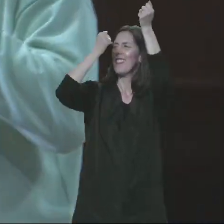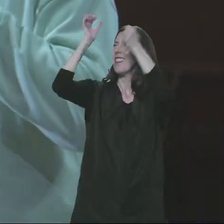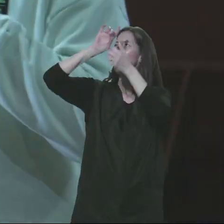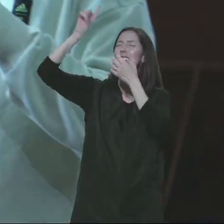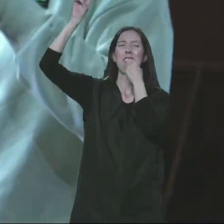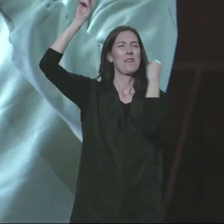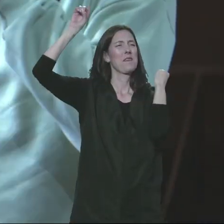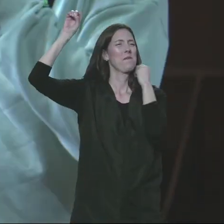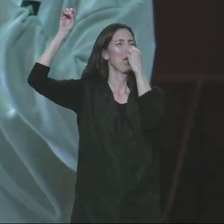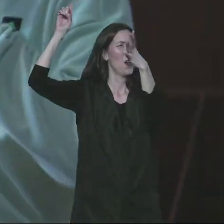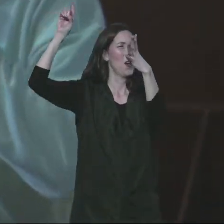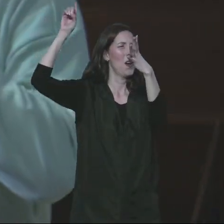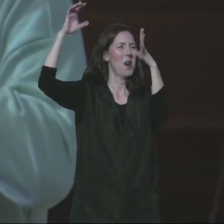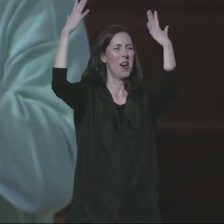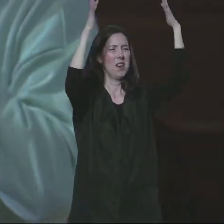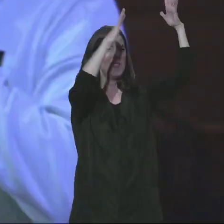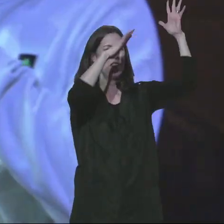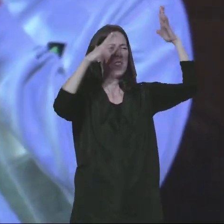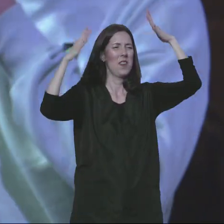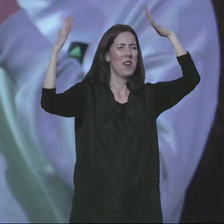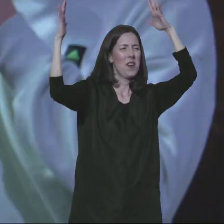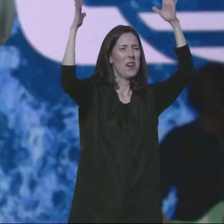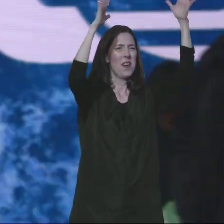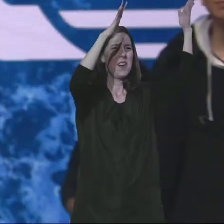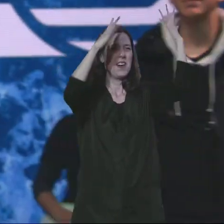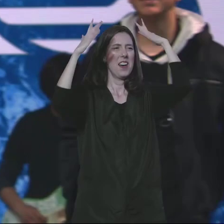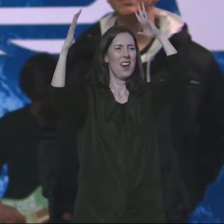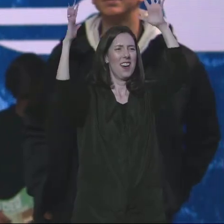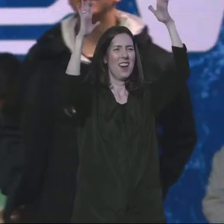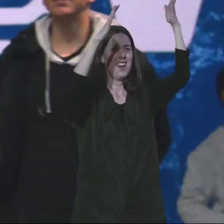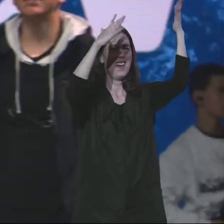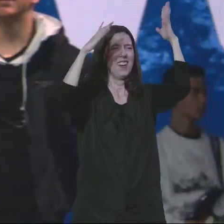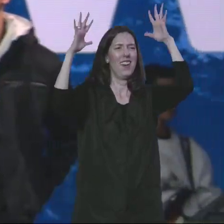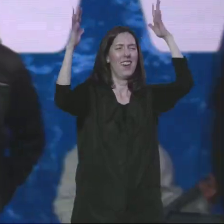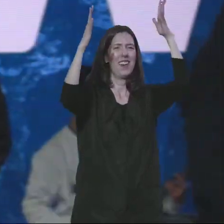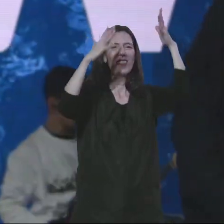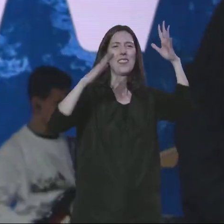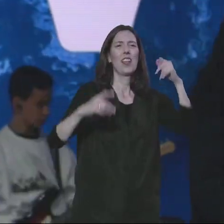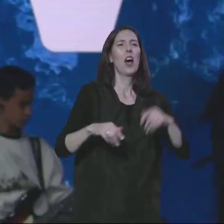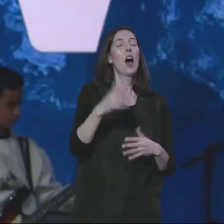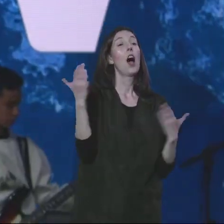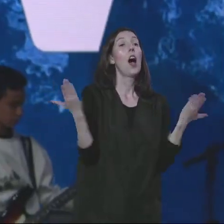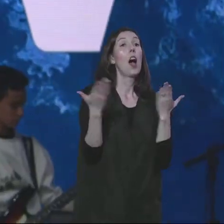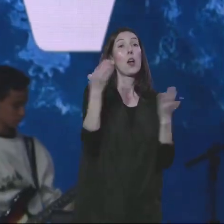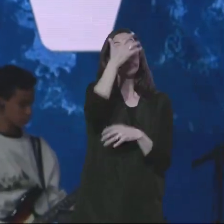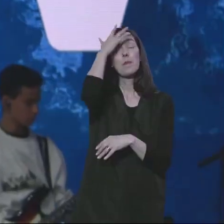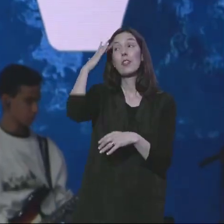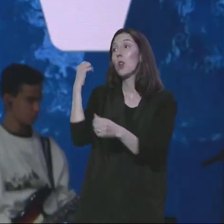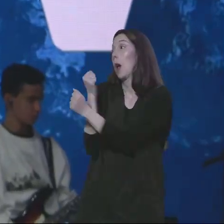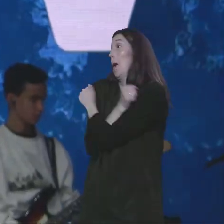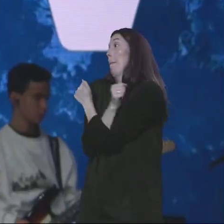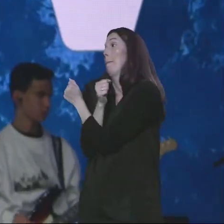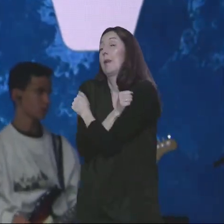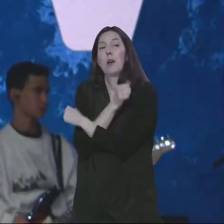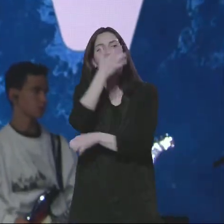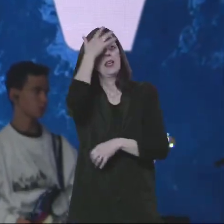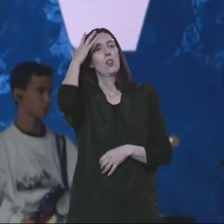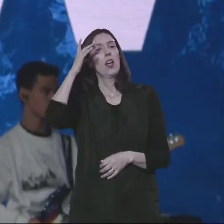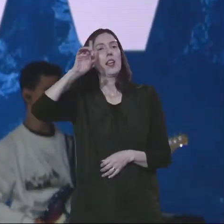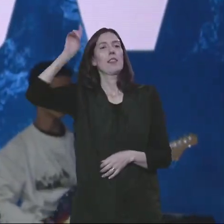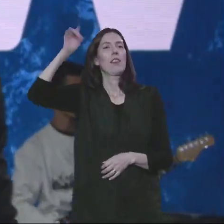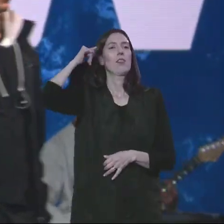Deus é muito bom. Quem está feliz aí? Isso aí, dá um abraço quem está do seu lado e fala: Deus vai falar com você